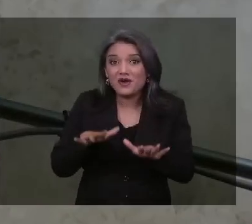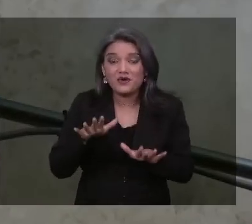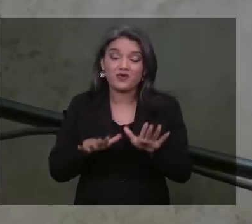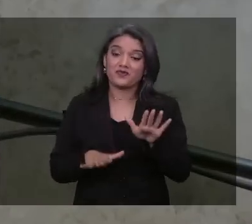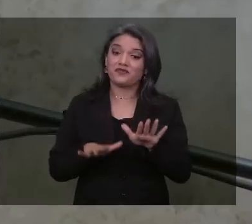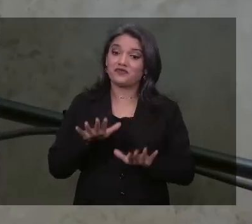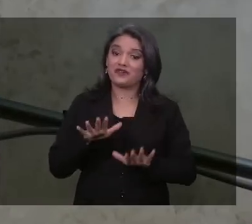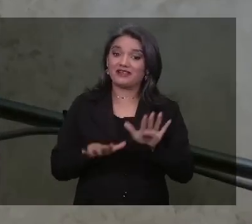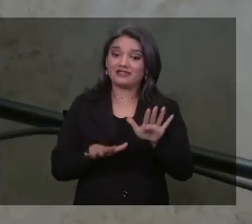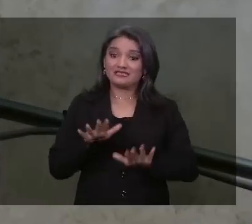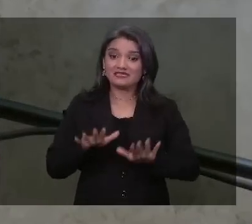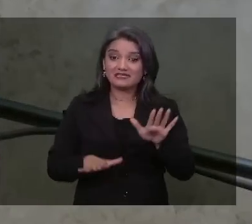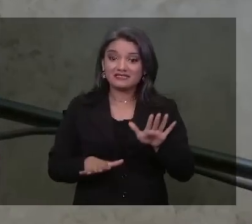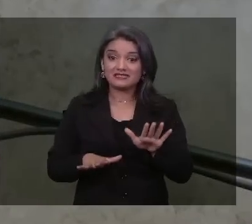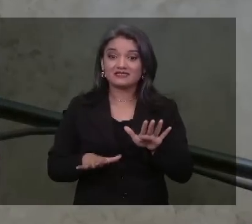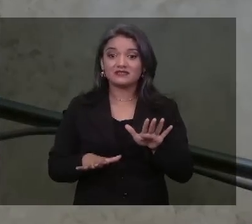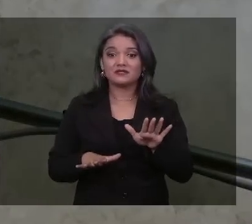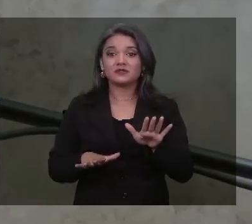talvez no tempo da